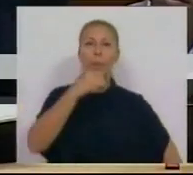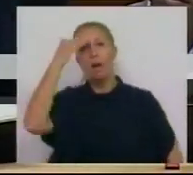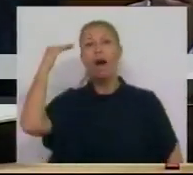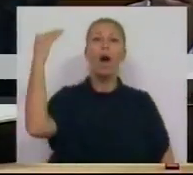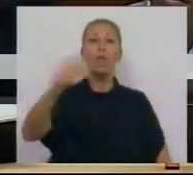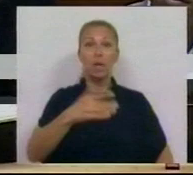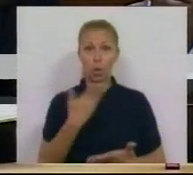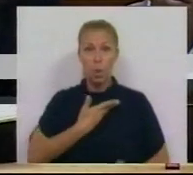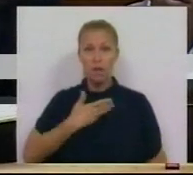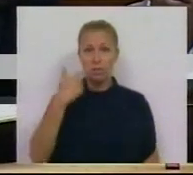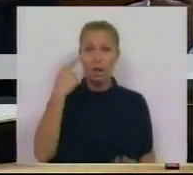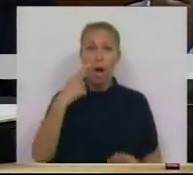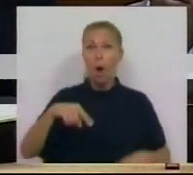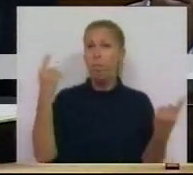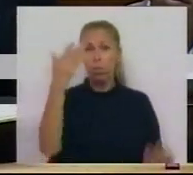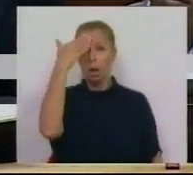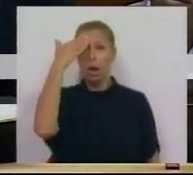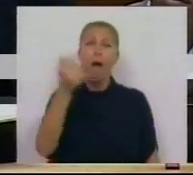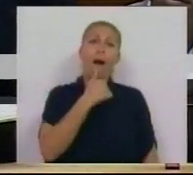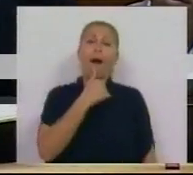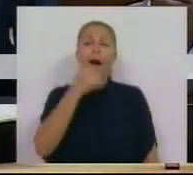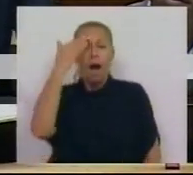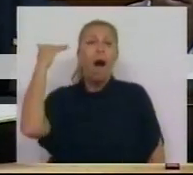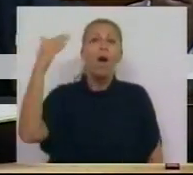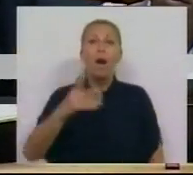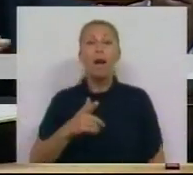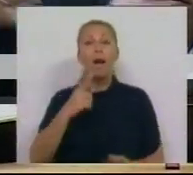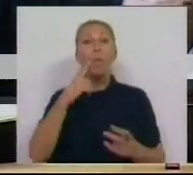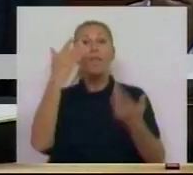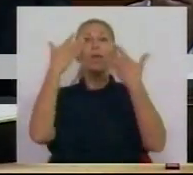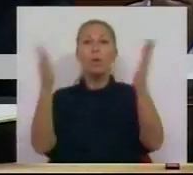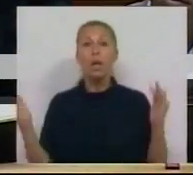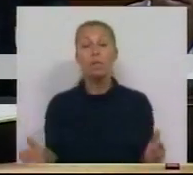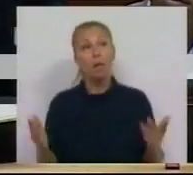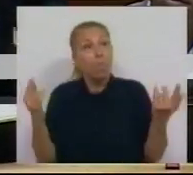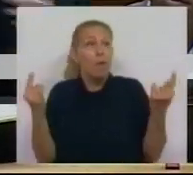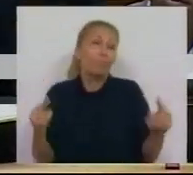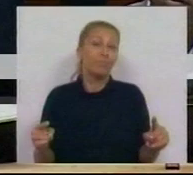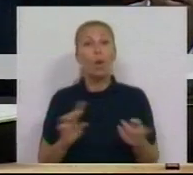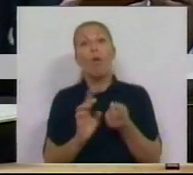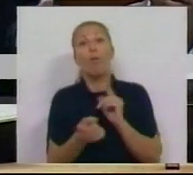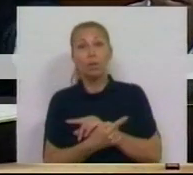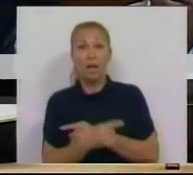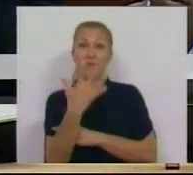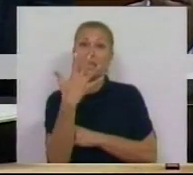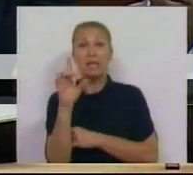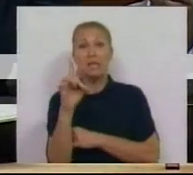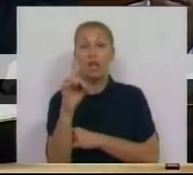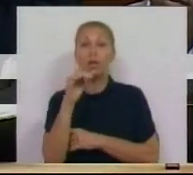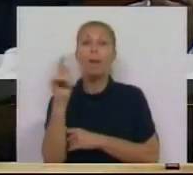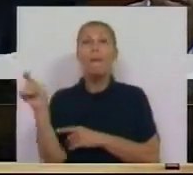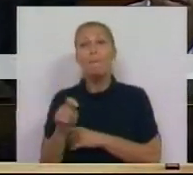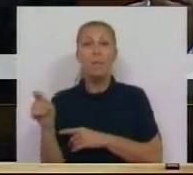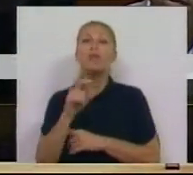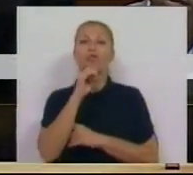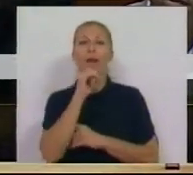pública, fazer aquilo que bem querem com a democracia. Mas em contrapartida bastaram 5 ou 6 meses para se forjar um tratado